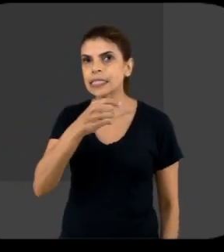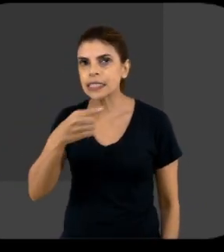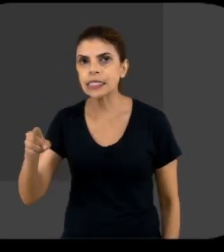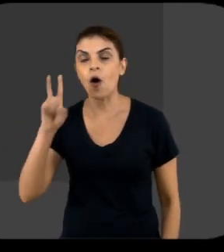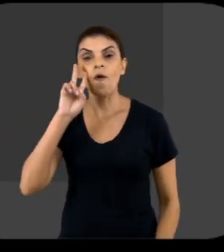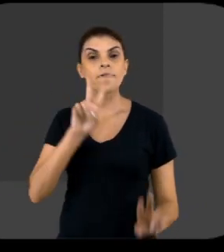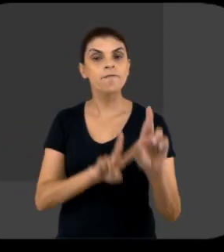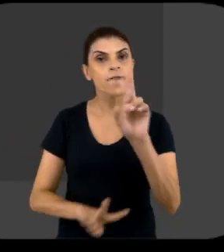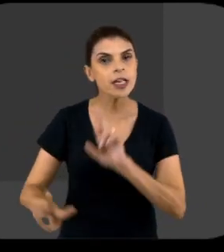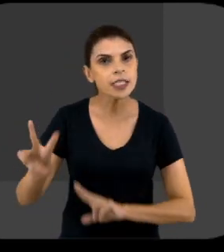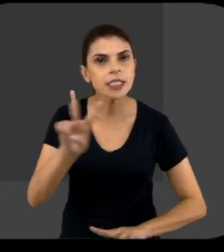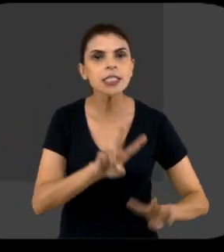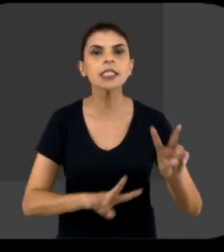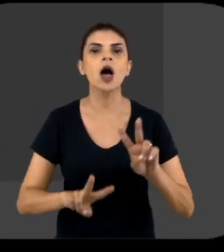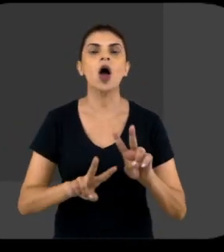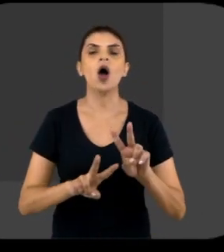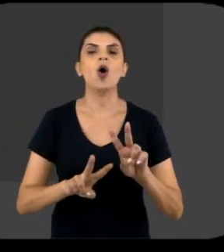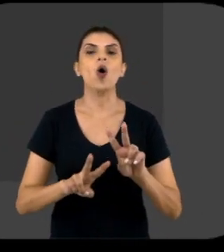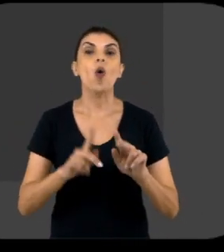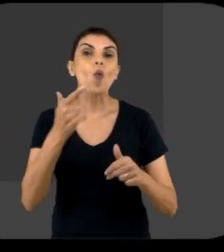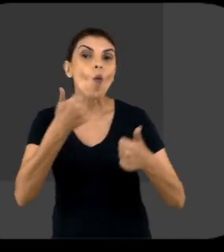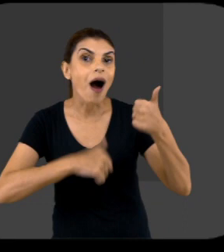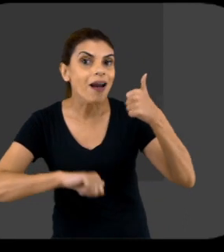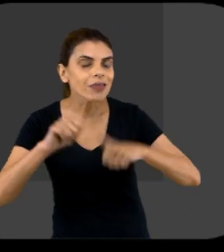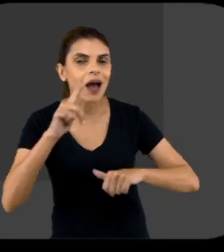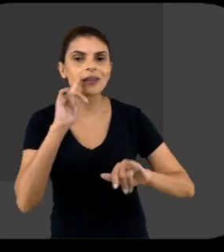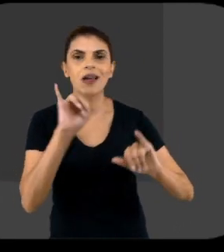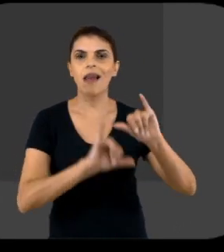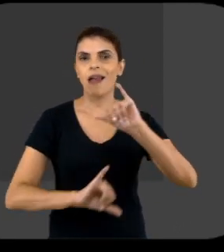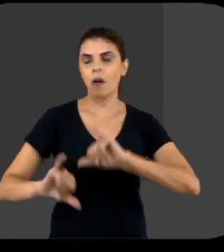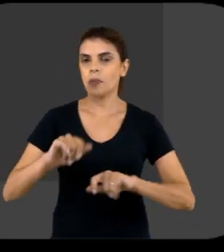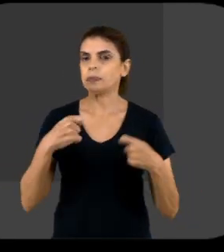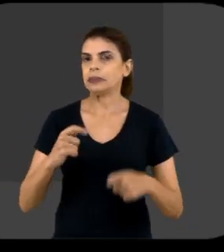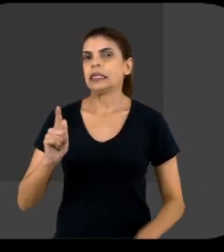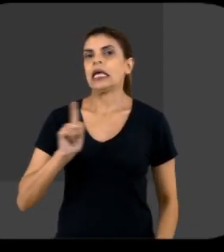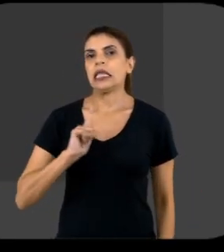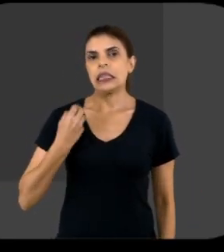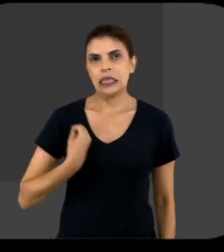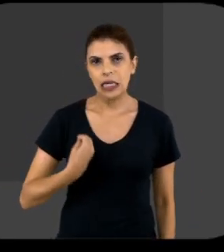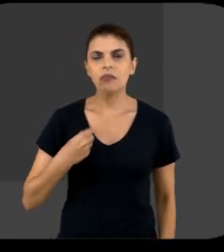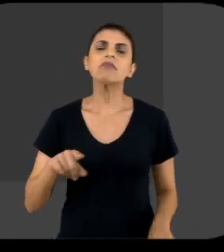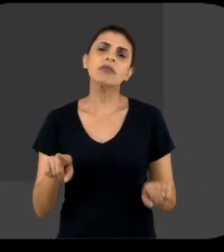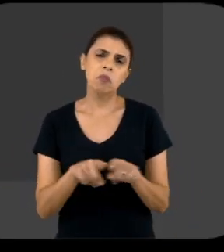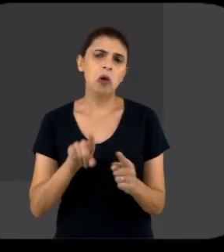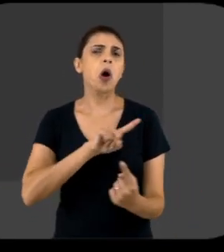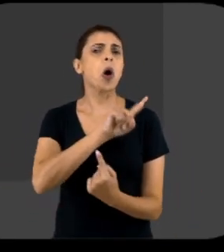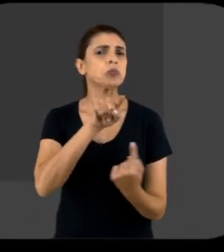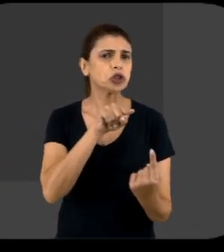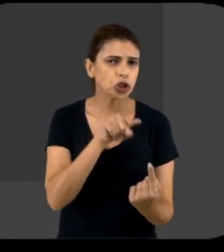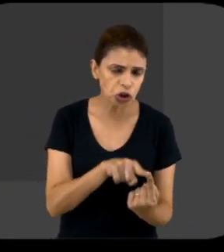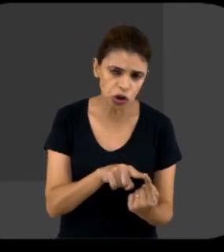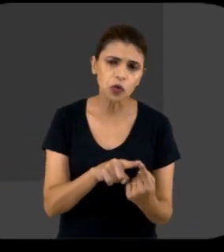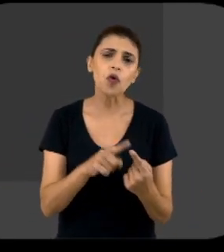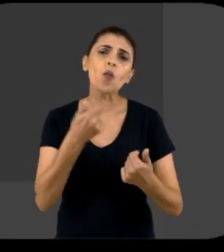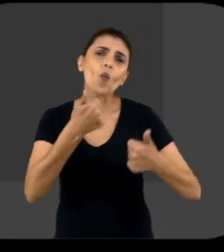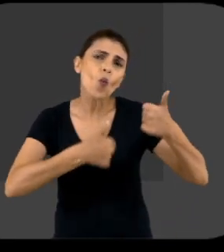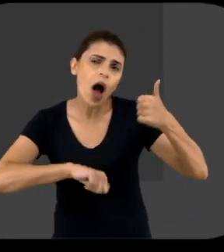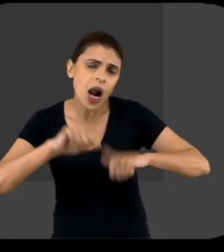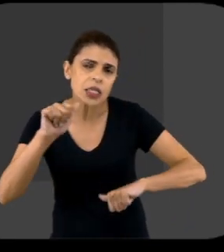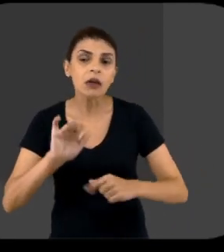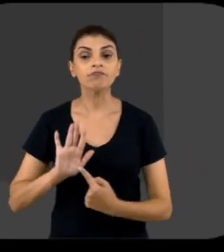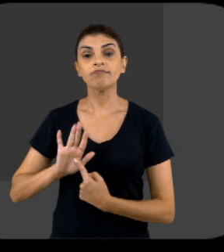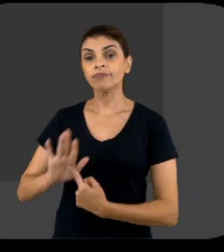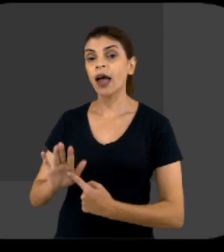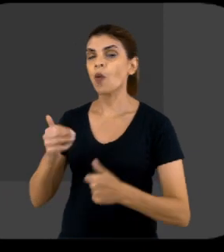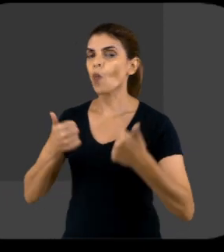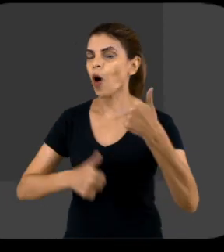missão, visão, de uma política da qualidade que o laboratório precisa ter. Ela fala bastante de objetivos da qualidade,